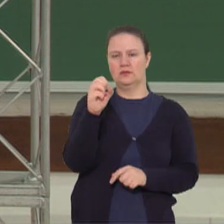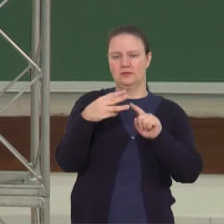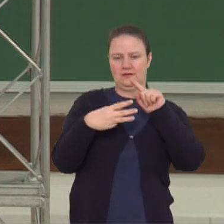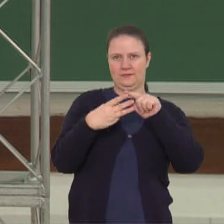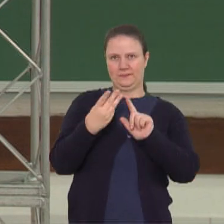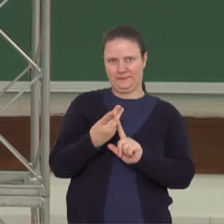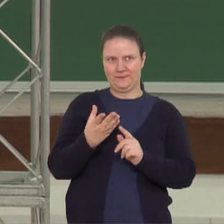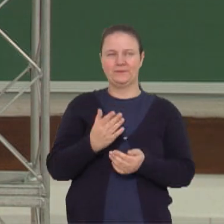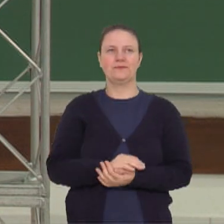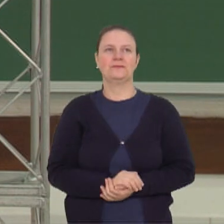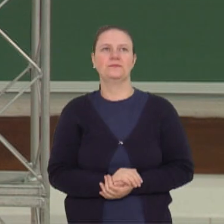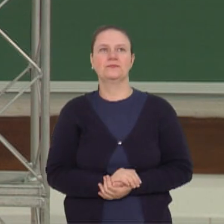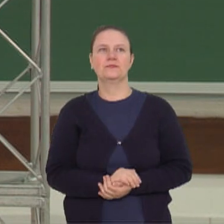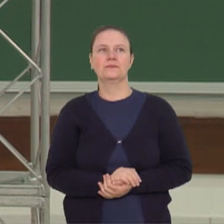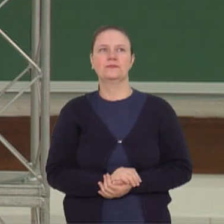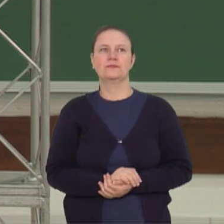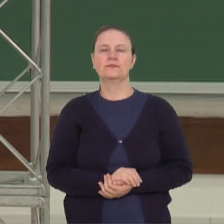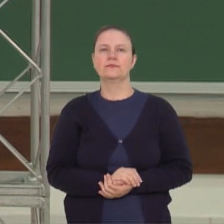facetas.